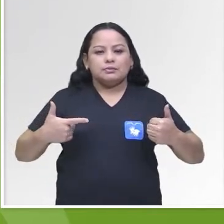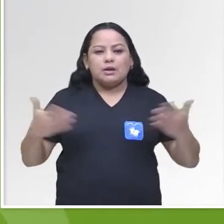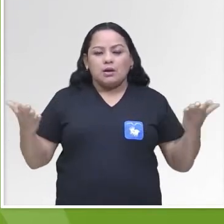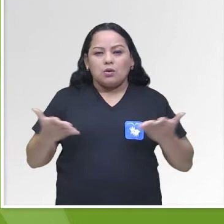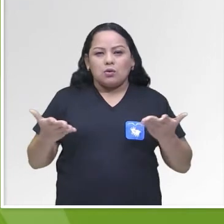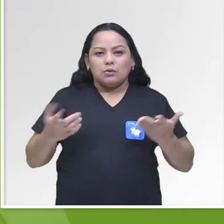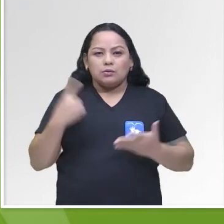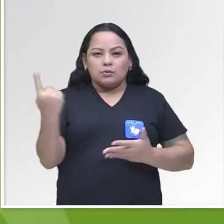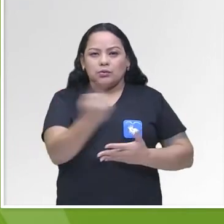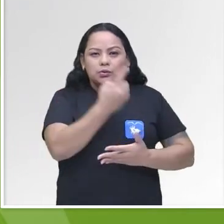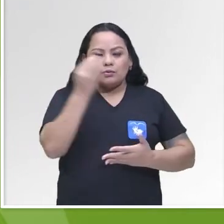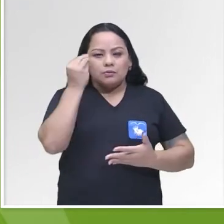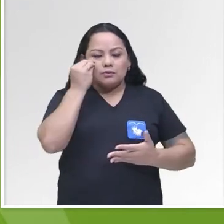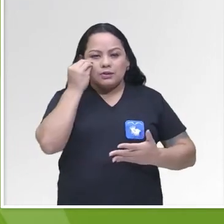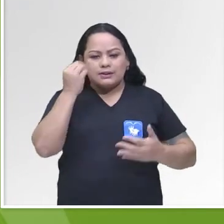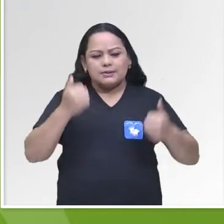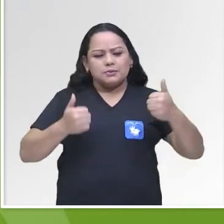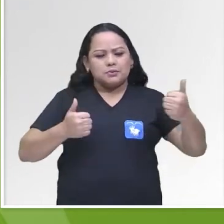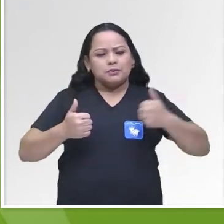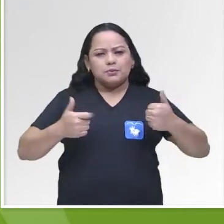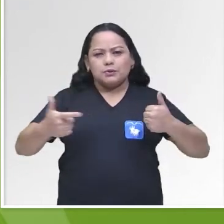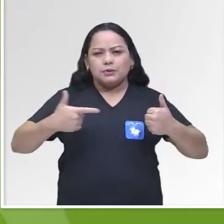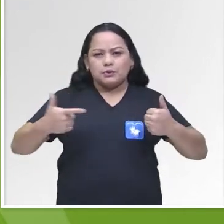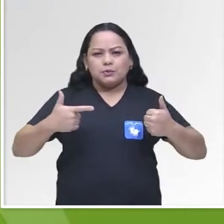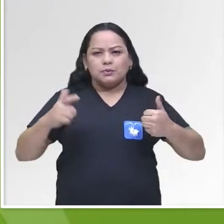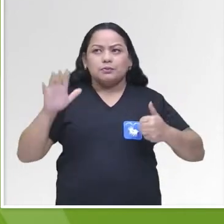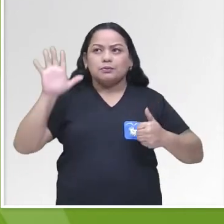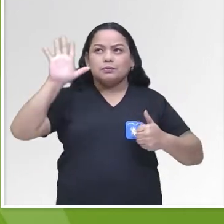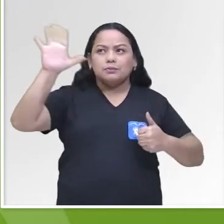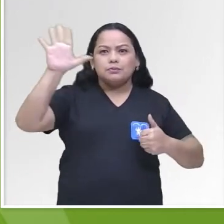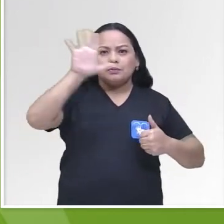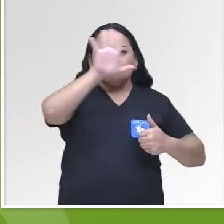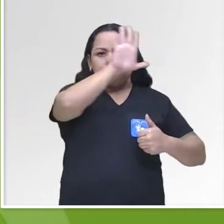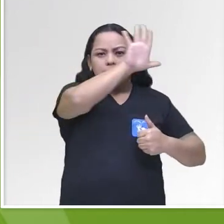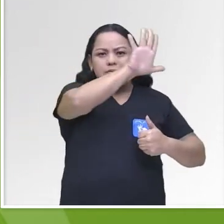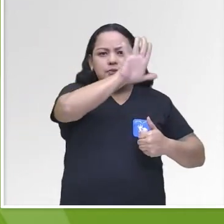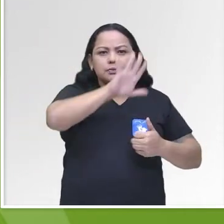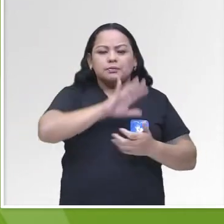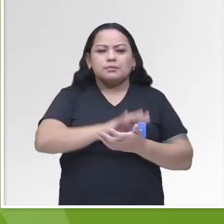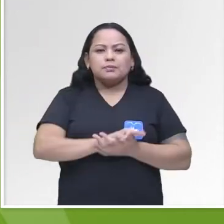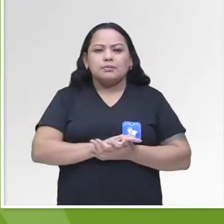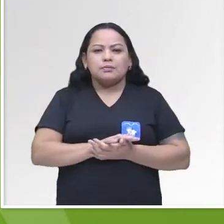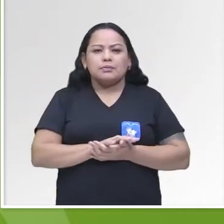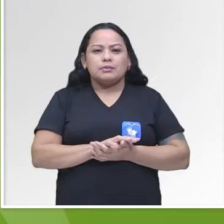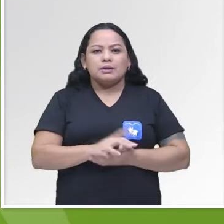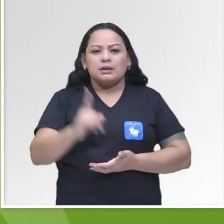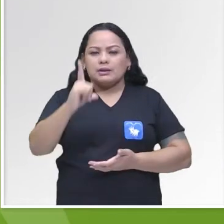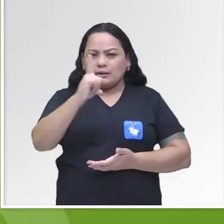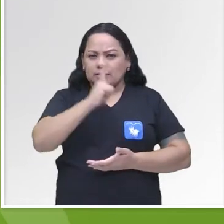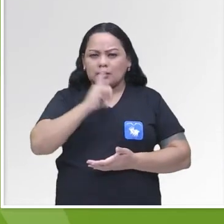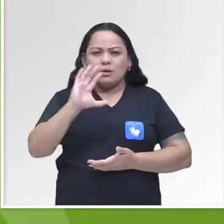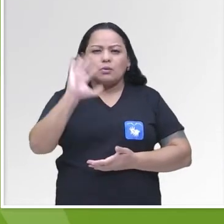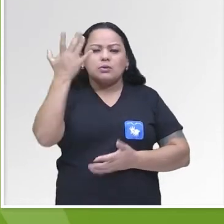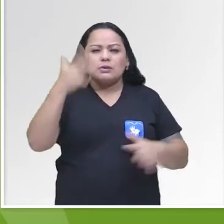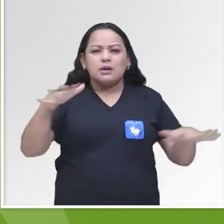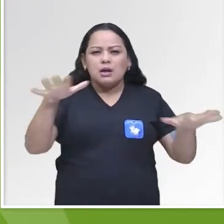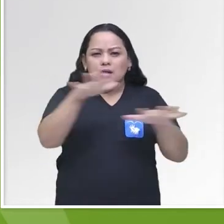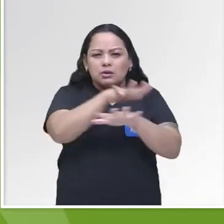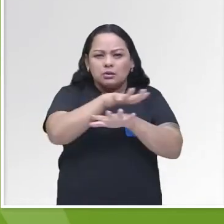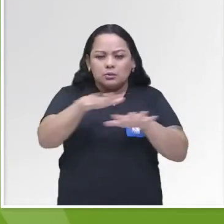verificar se nesses compostos orgânicos vai existir a